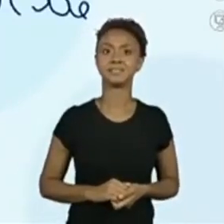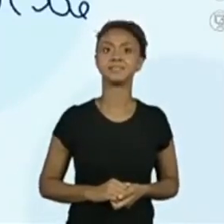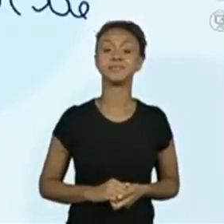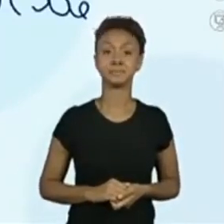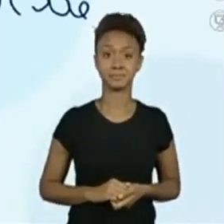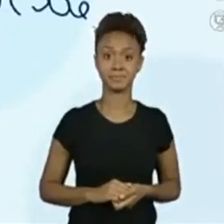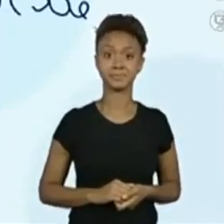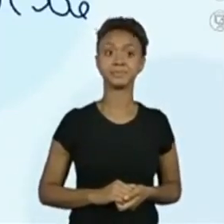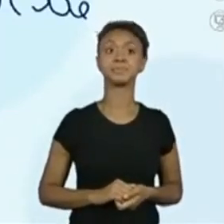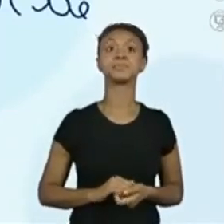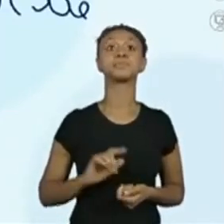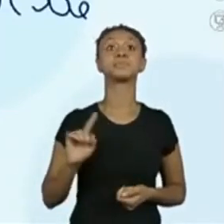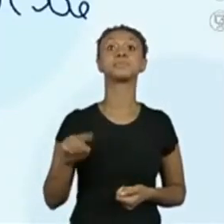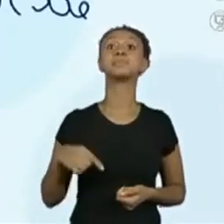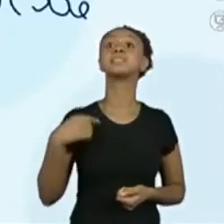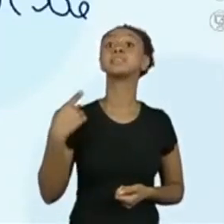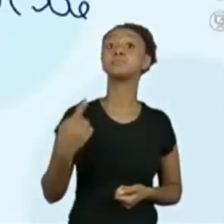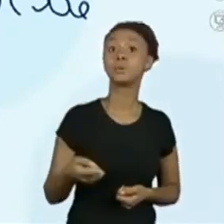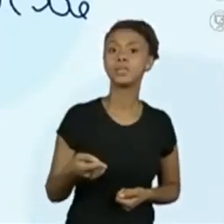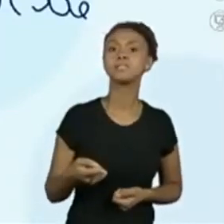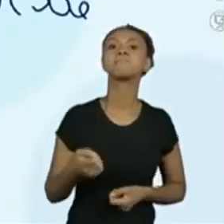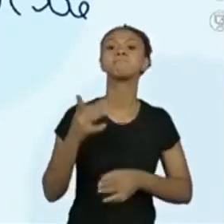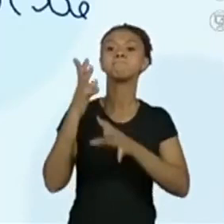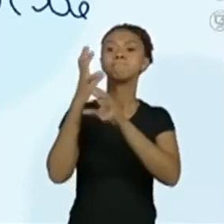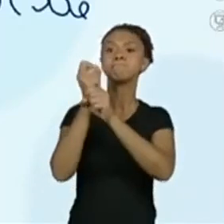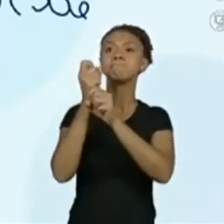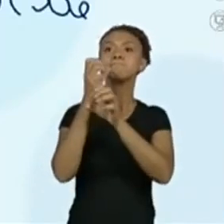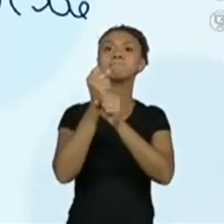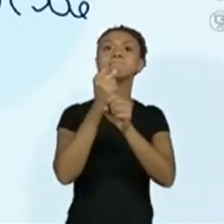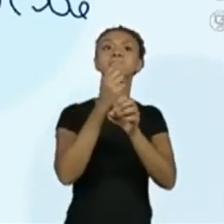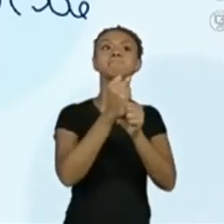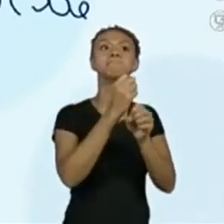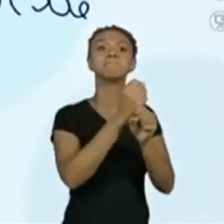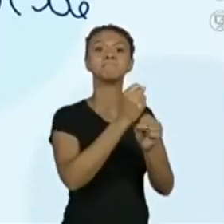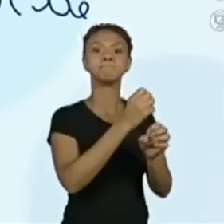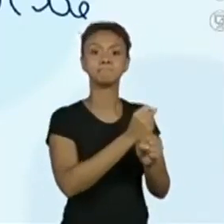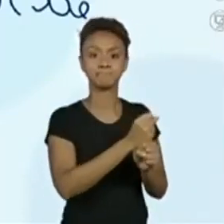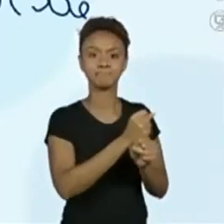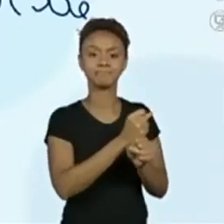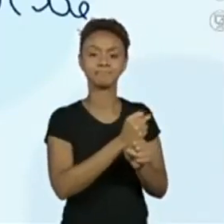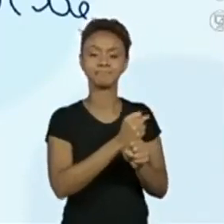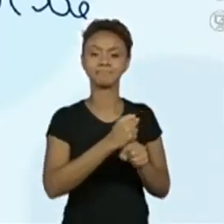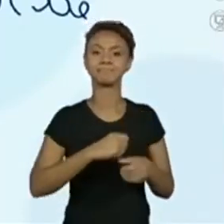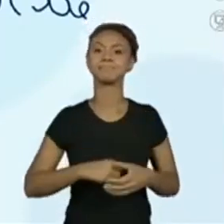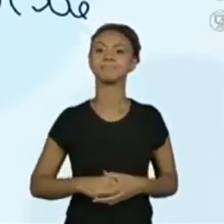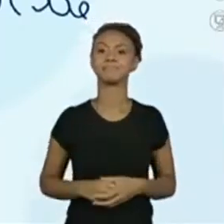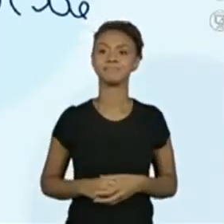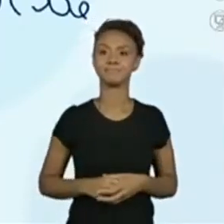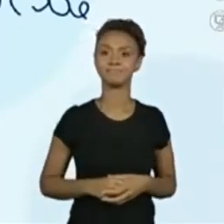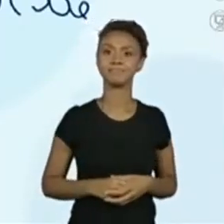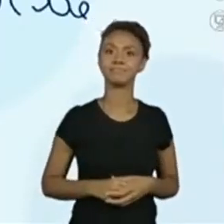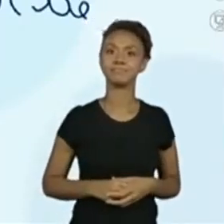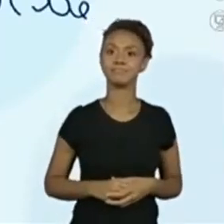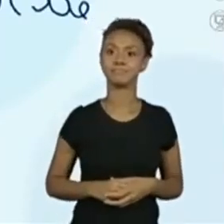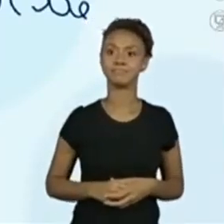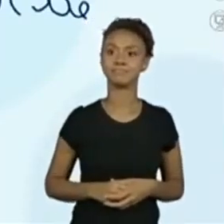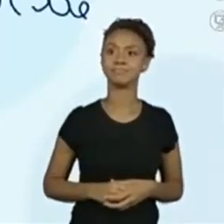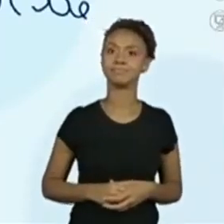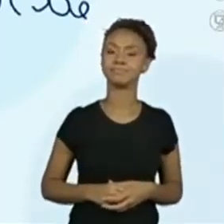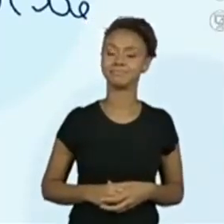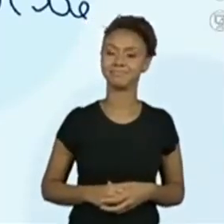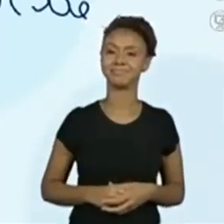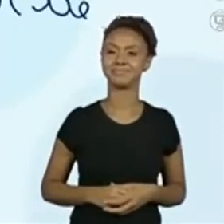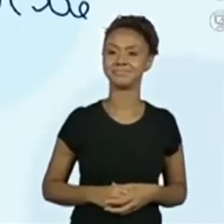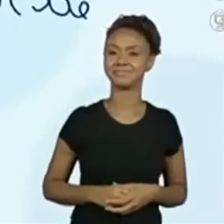E depois, para terminar? Fazer a contagem dos pontos. Contar os pontos. Isso.